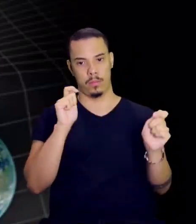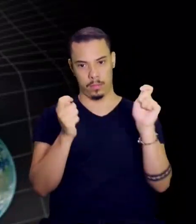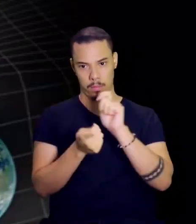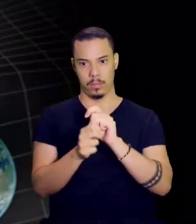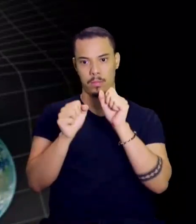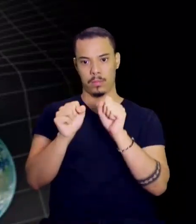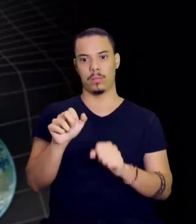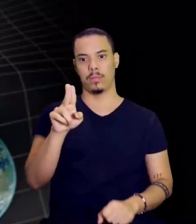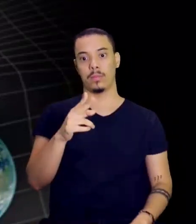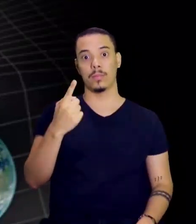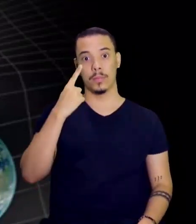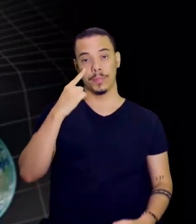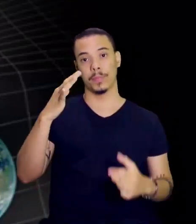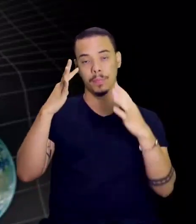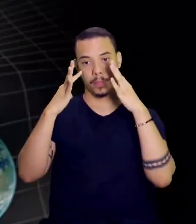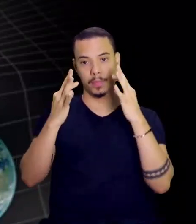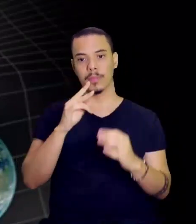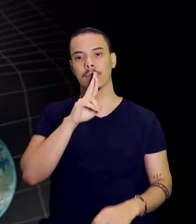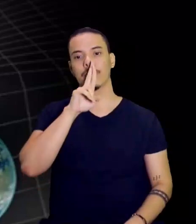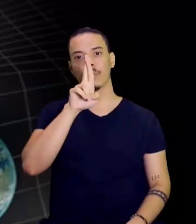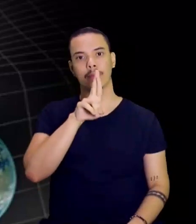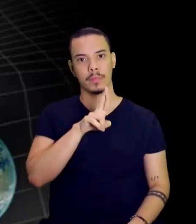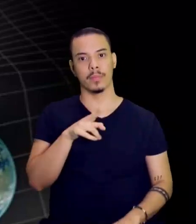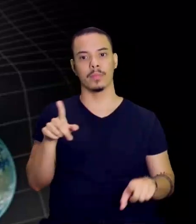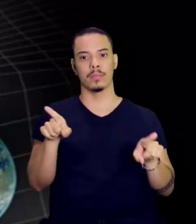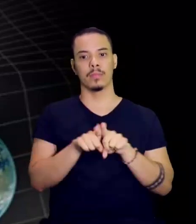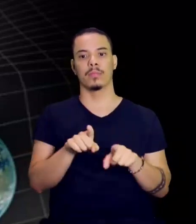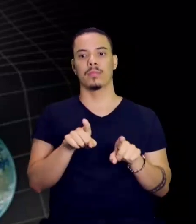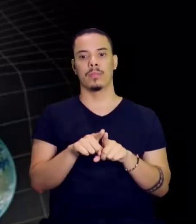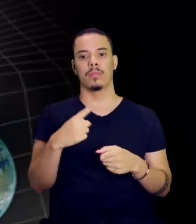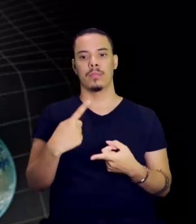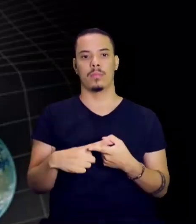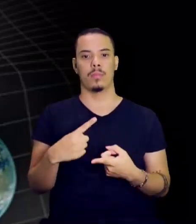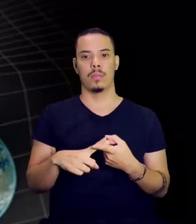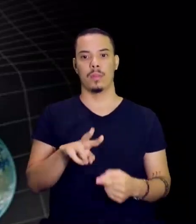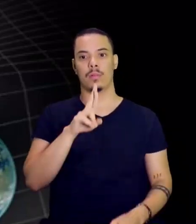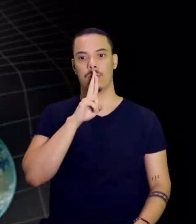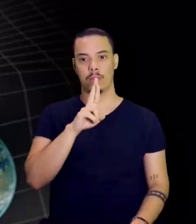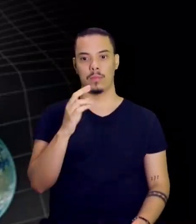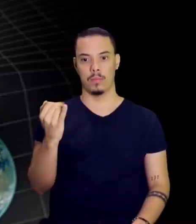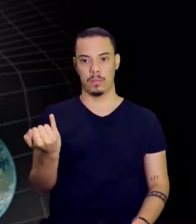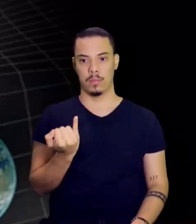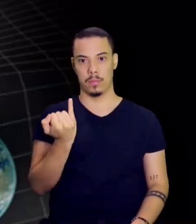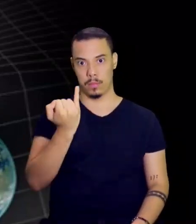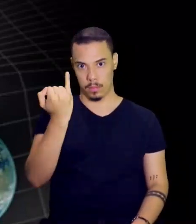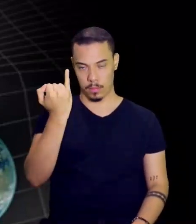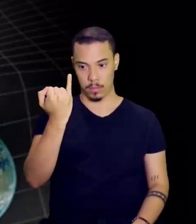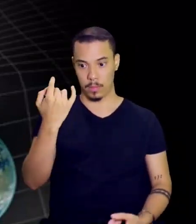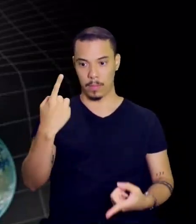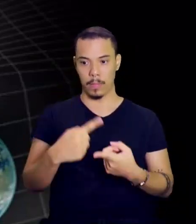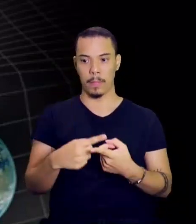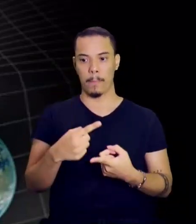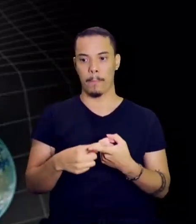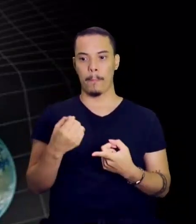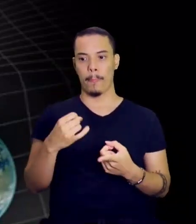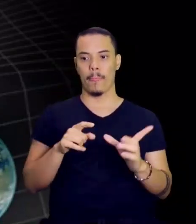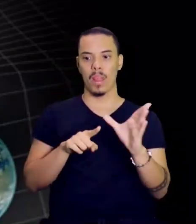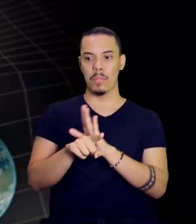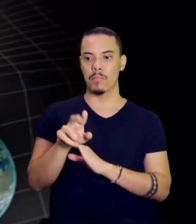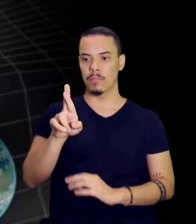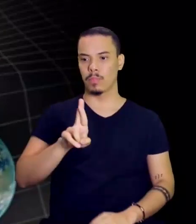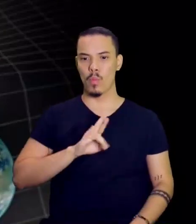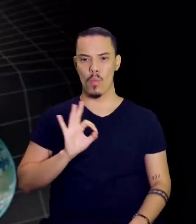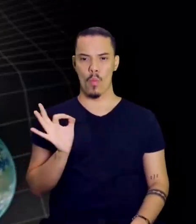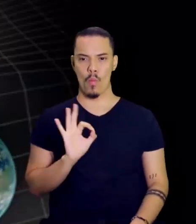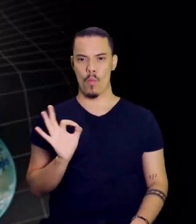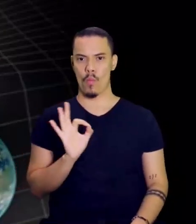atenção na resposta, independente da pergunta lá, a resposta que é importante. Porque sem pergunta sem resposta tem muito,